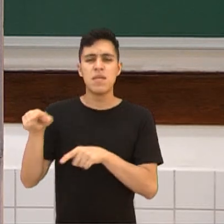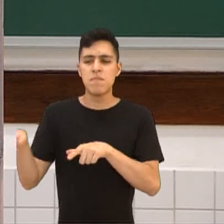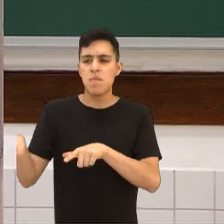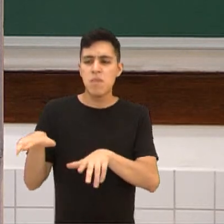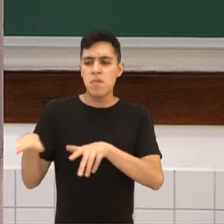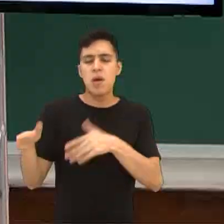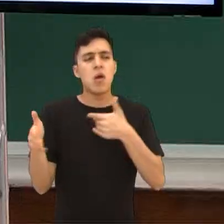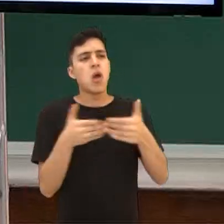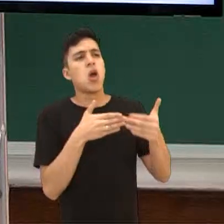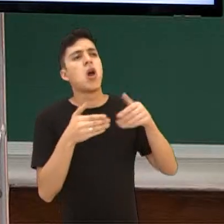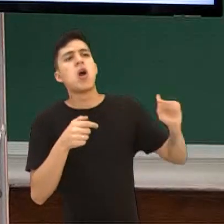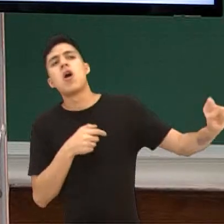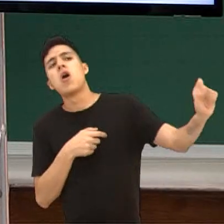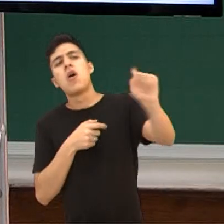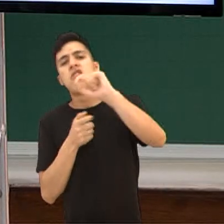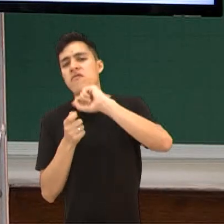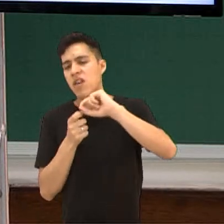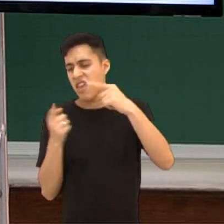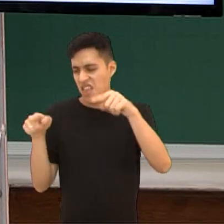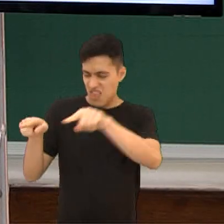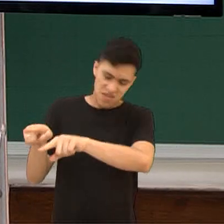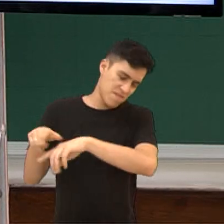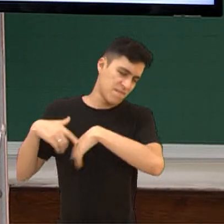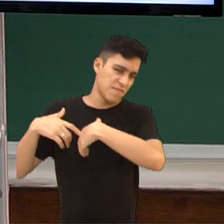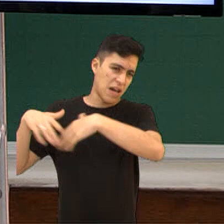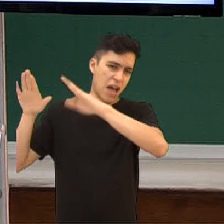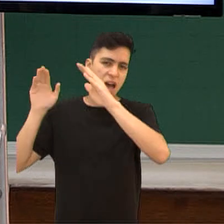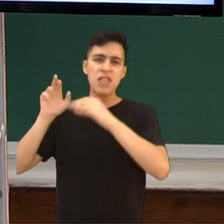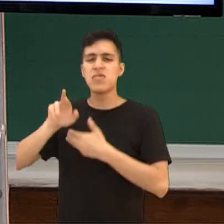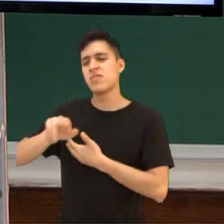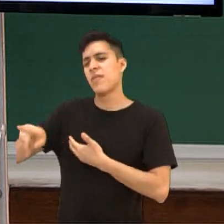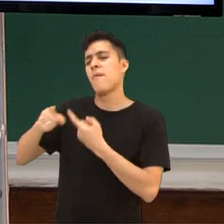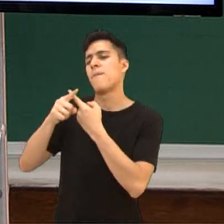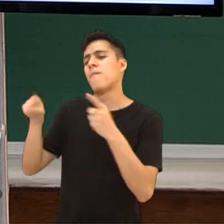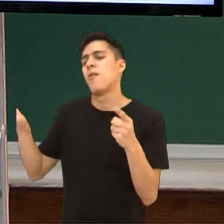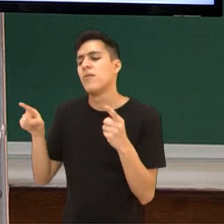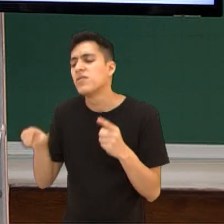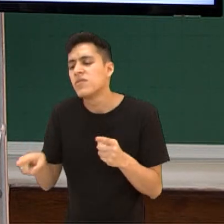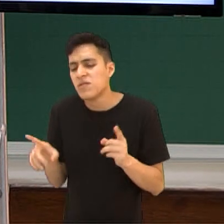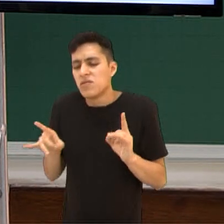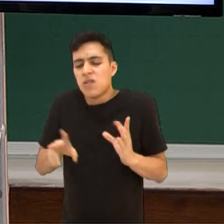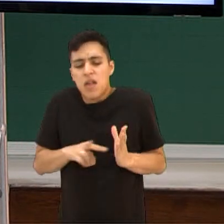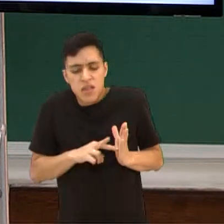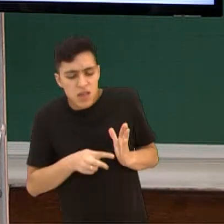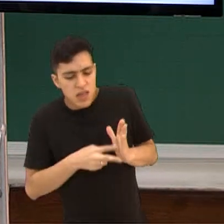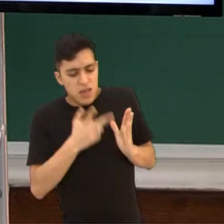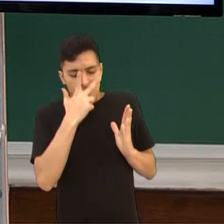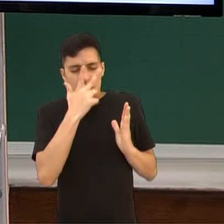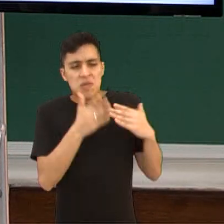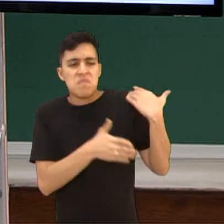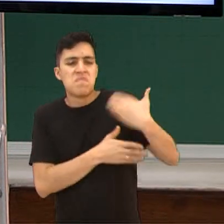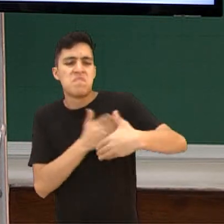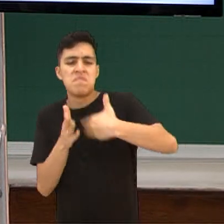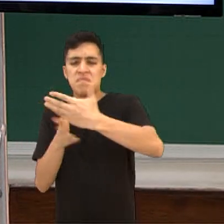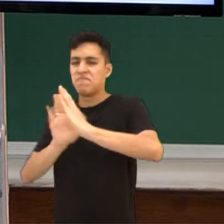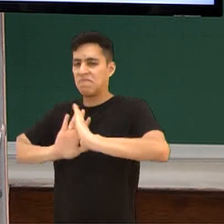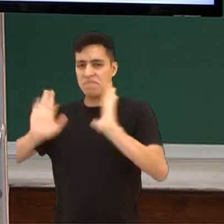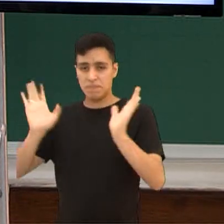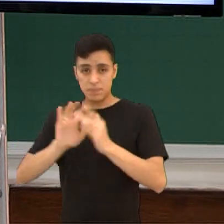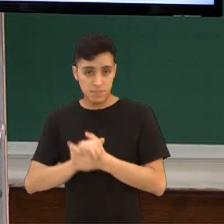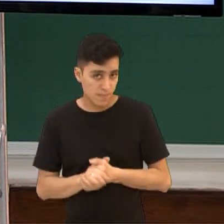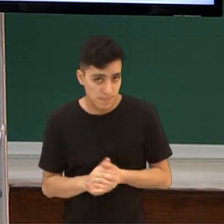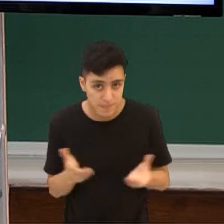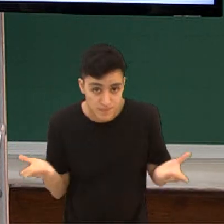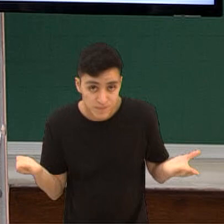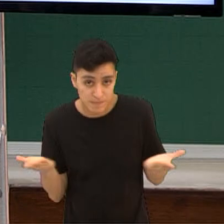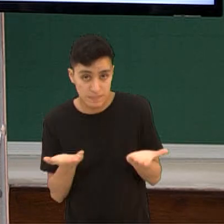aí todo mundo faz, tranquilo, como é que isso é música? Isso aí é só uma continuidade aí do que o povo está fazendo. Só que